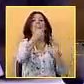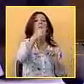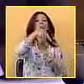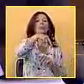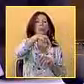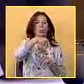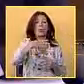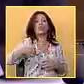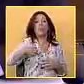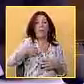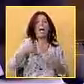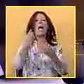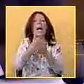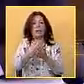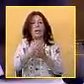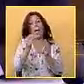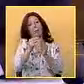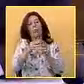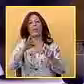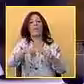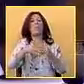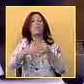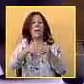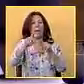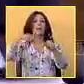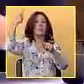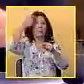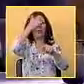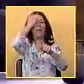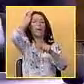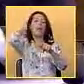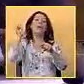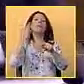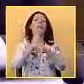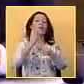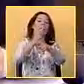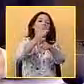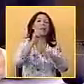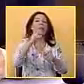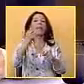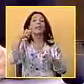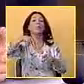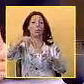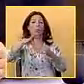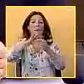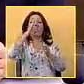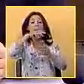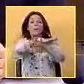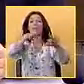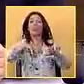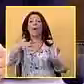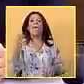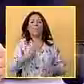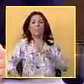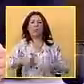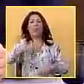junho, que é sexta-feira, até aproveitando até ao fim de semana seguinte aproveitando o 10 de junho. Se os portugueses forem votar,